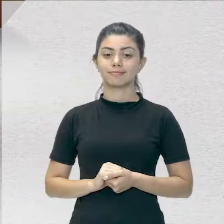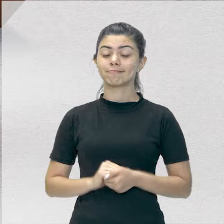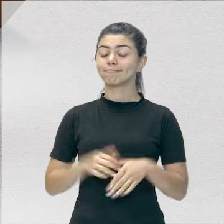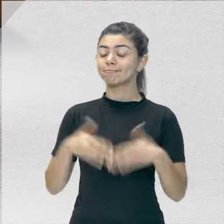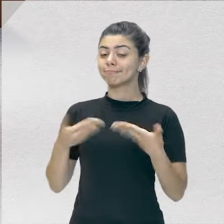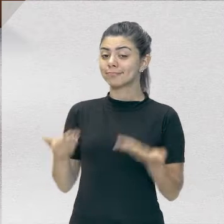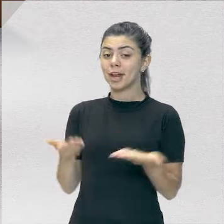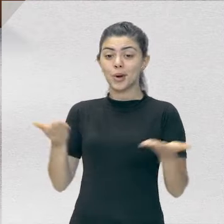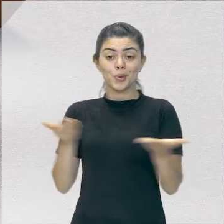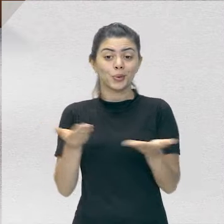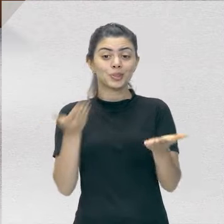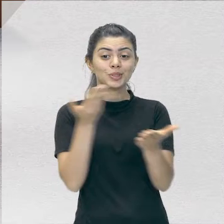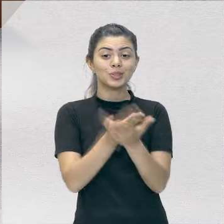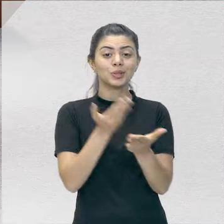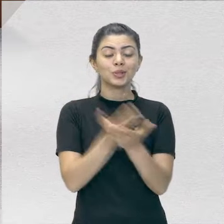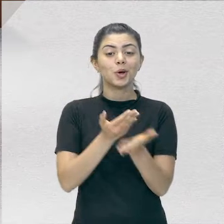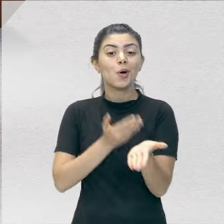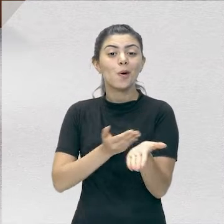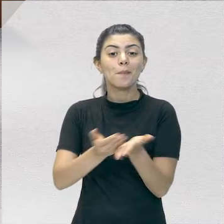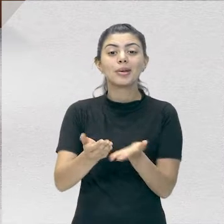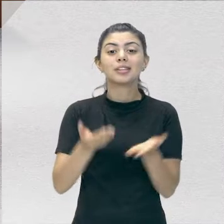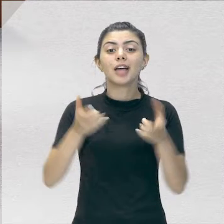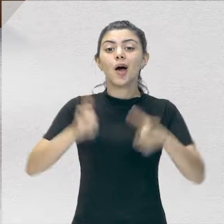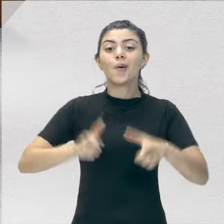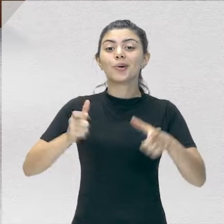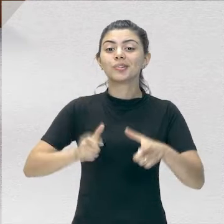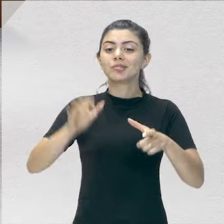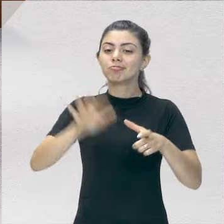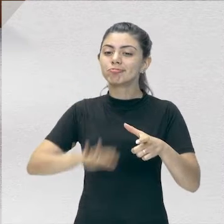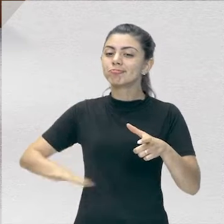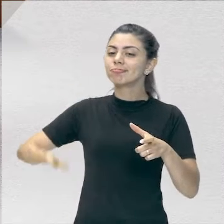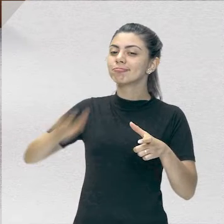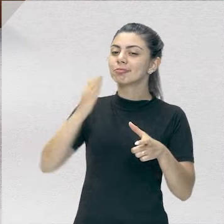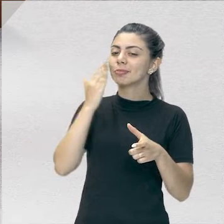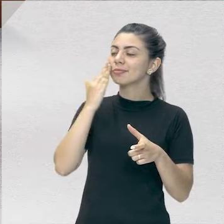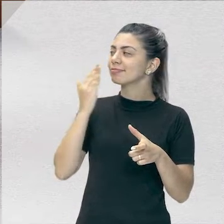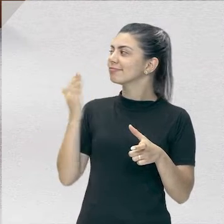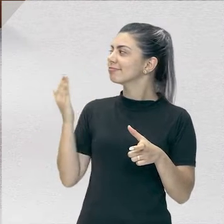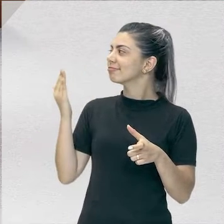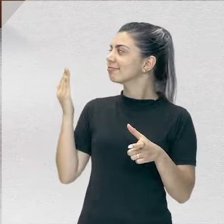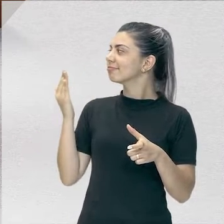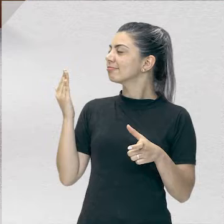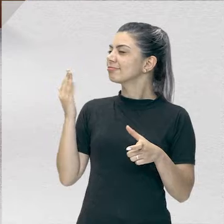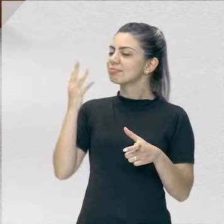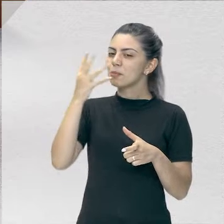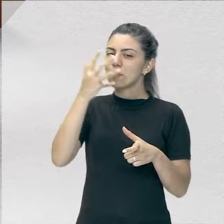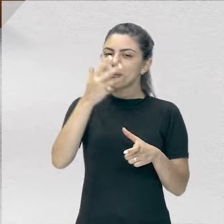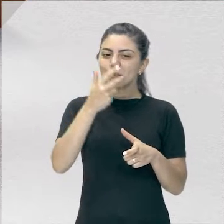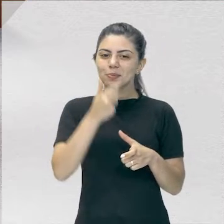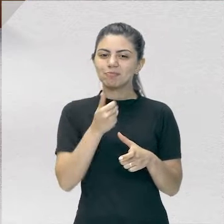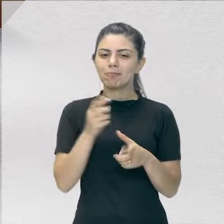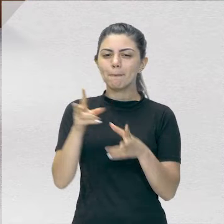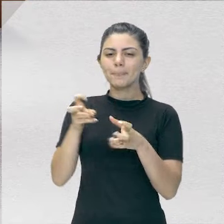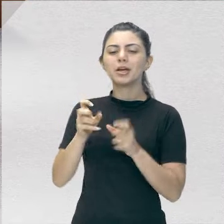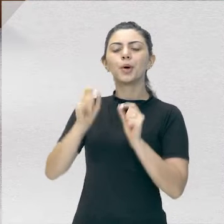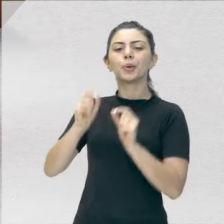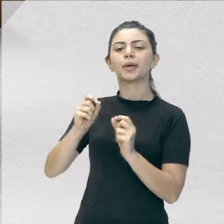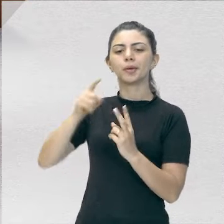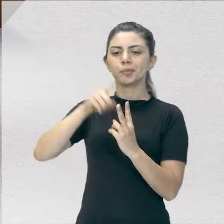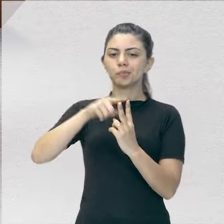Nossa aula hoje vai começar nesse ambiente bonito. Olha só, vocês podem perceber aqui ao meu lado os